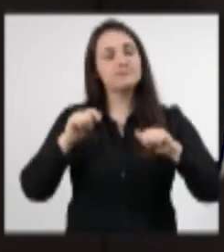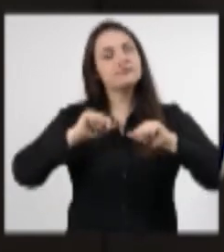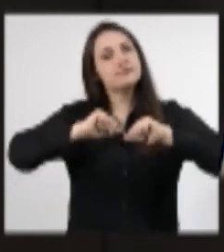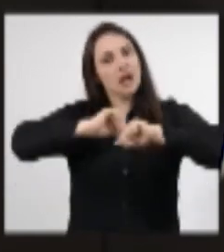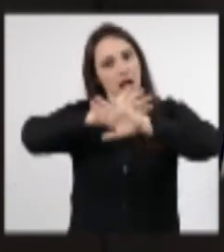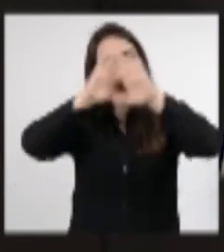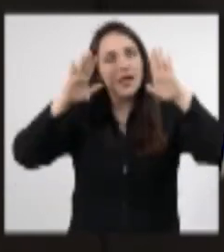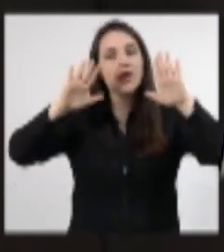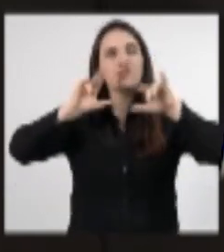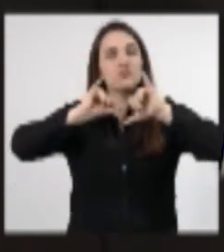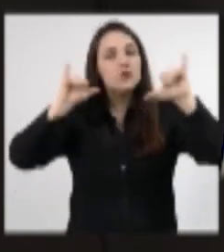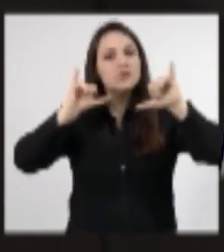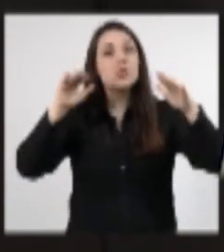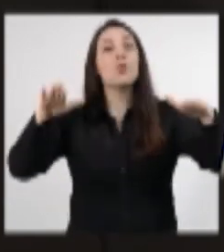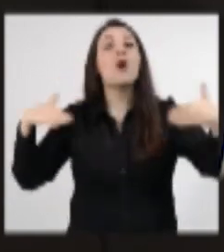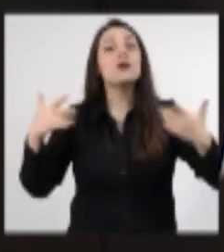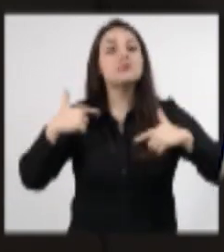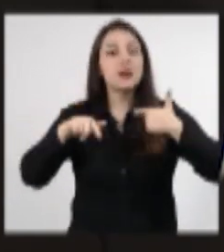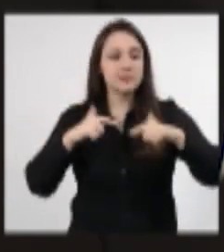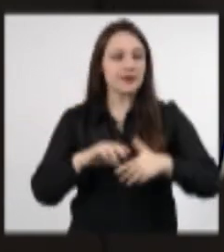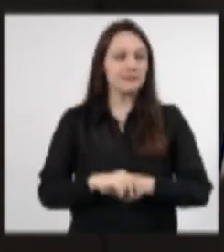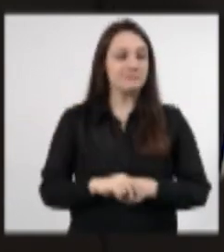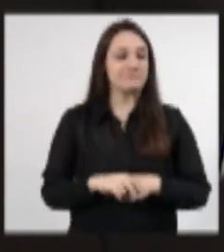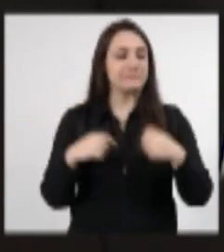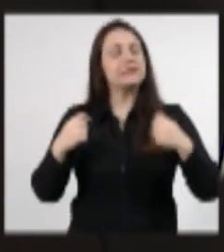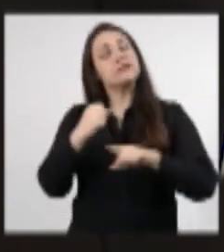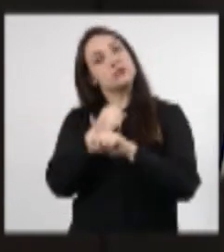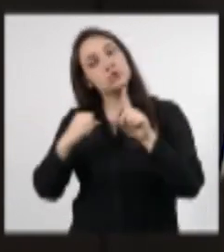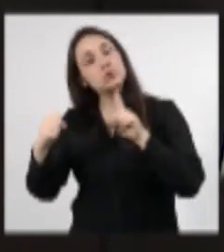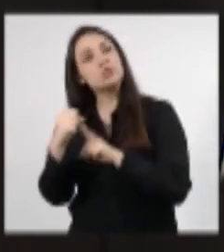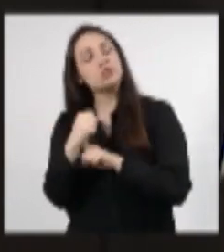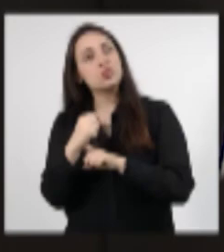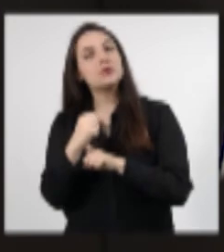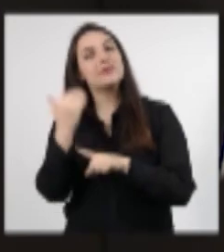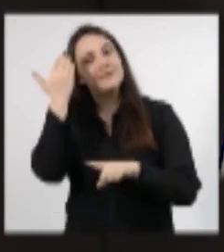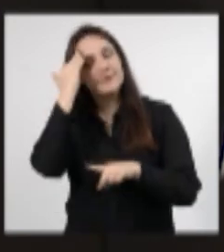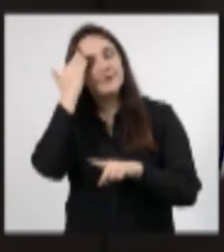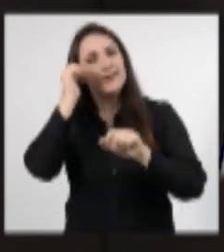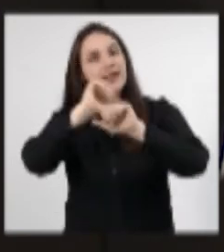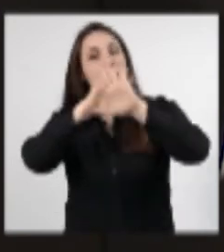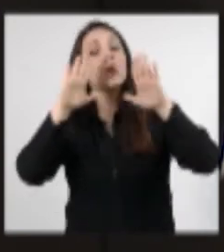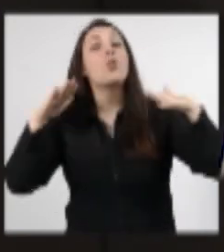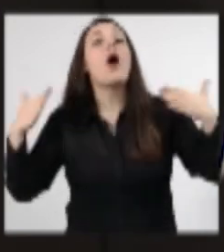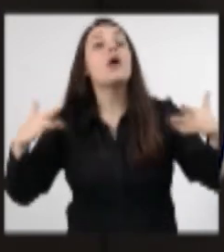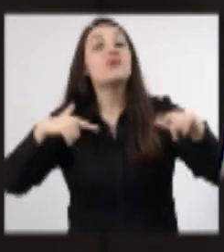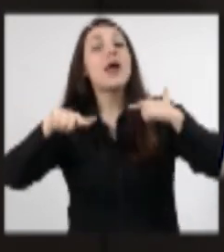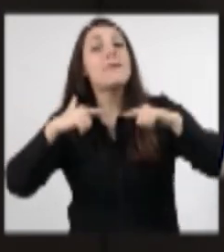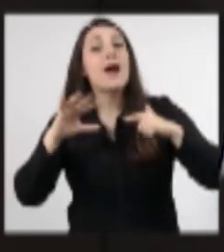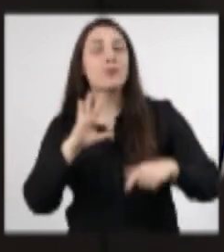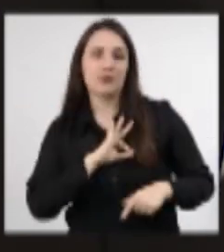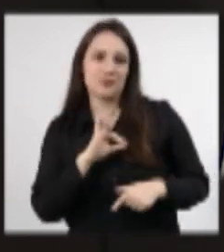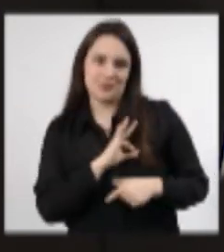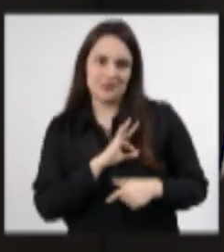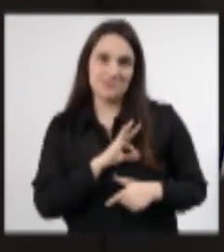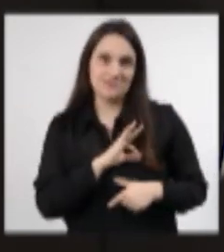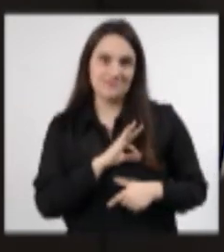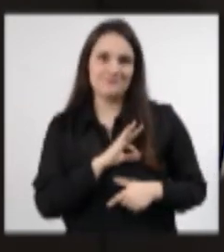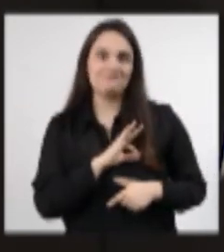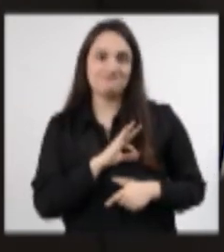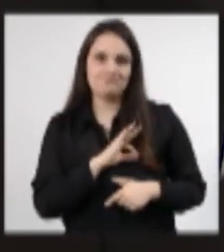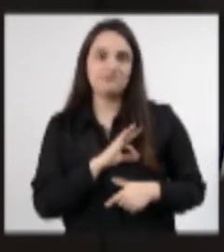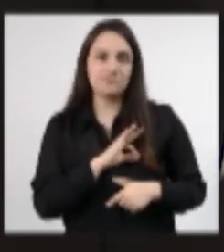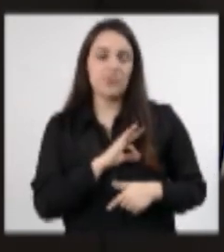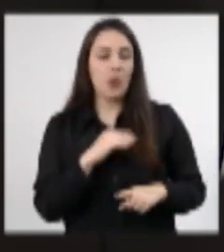trazer a informação com transparência dos trabalhos feitos, e o reconhecimento da sociedade ele é fundamental, porque com